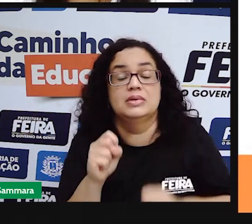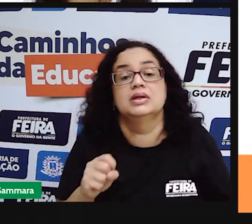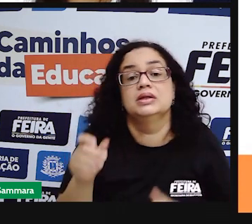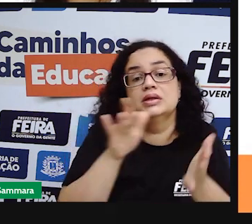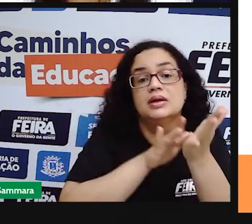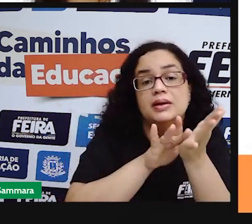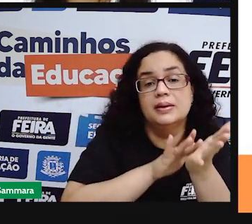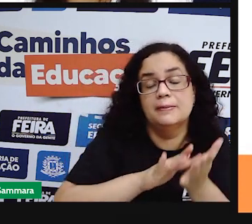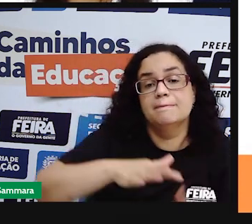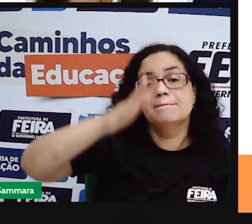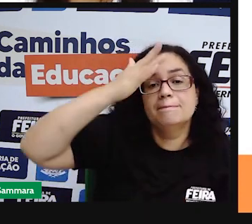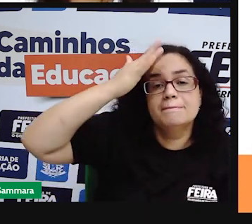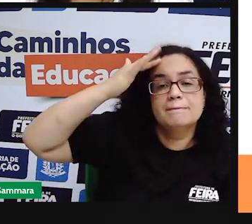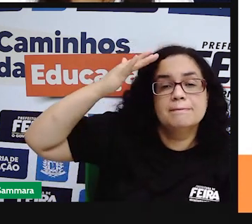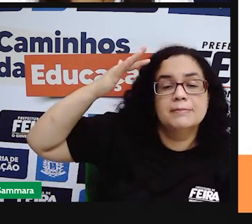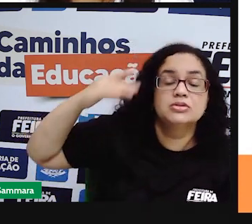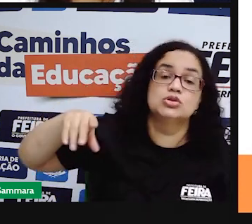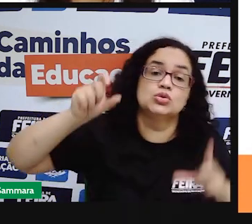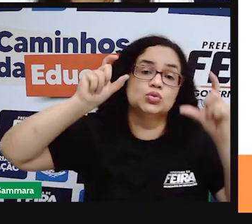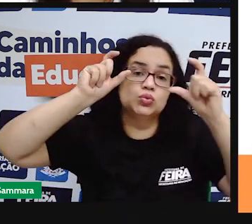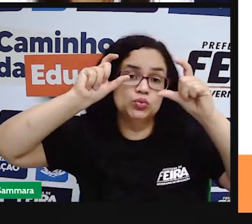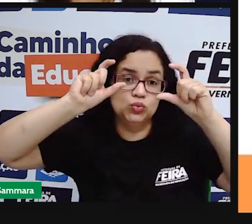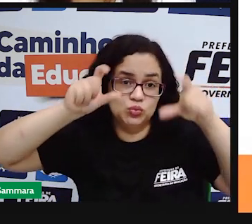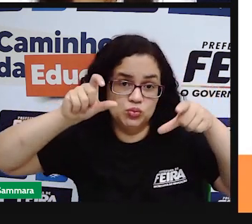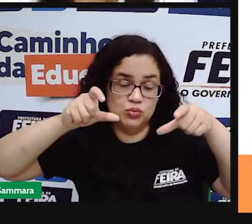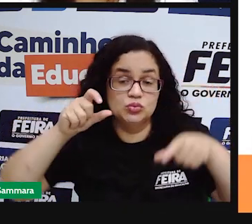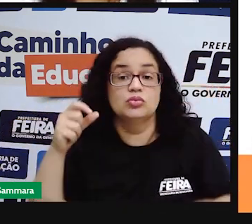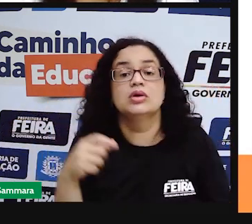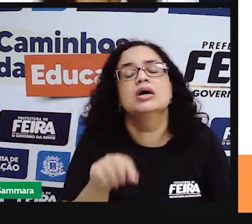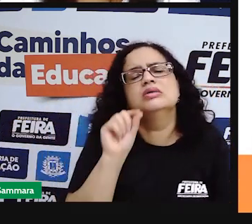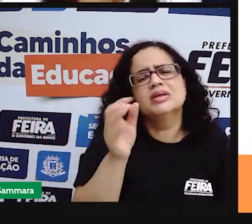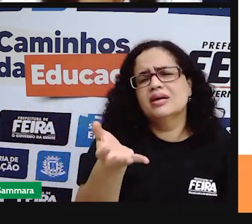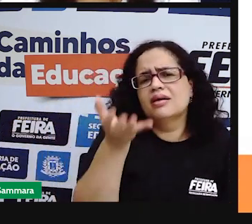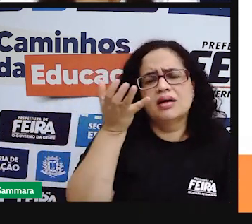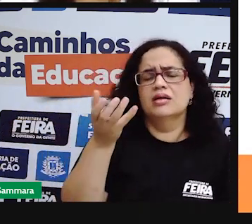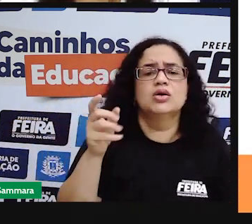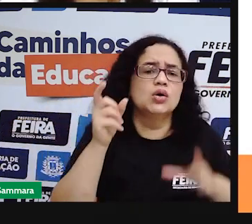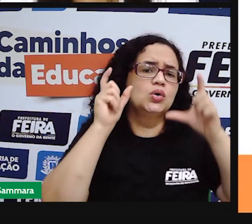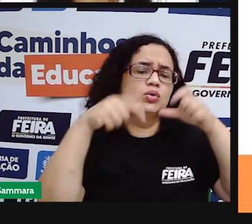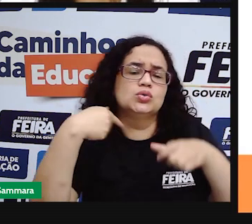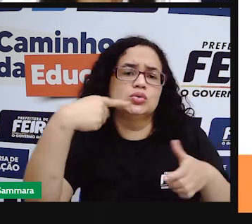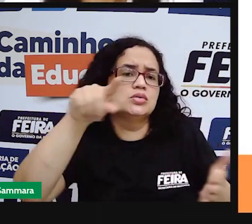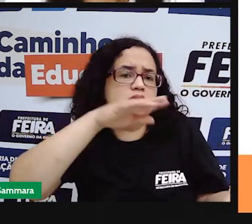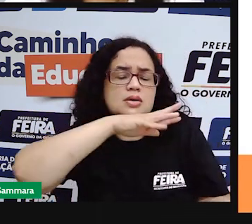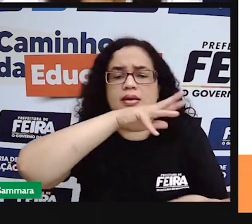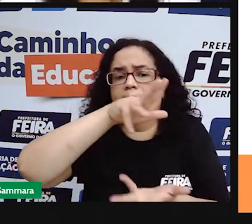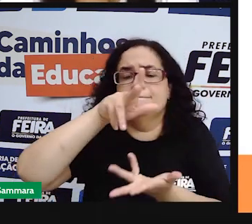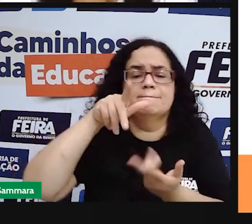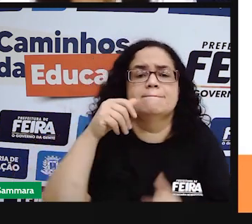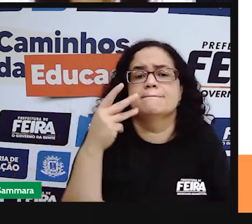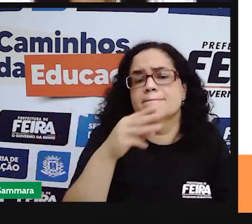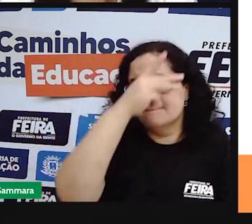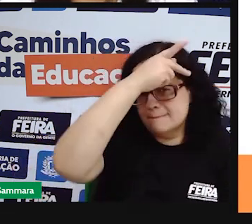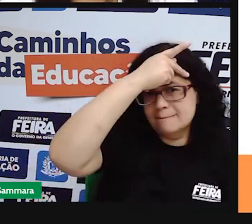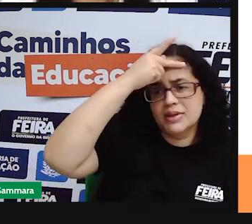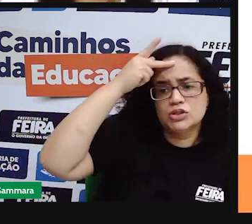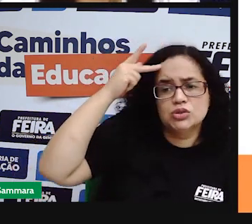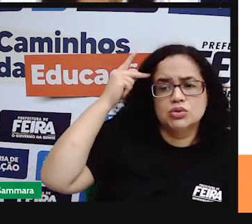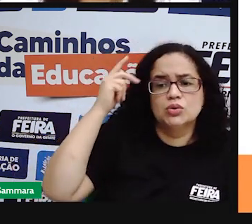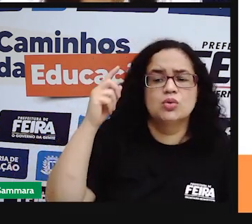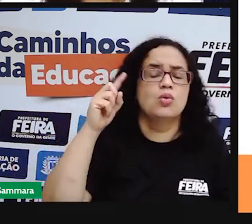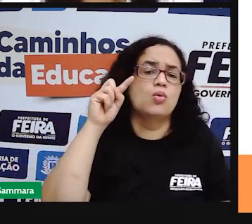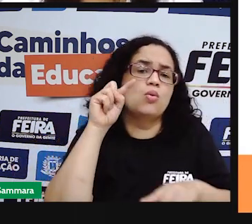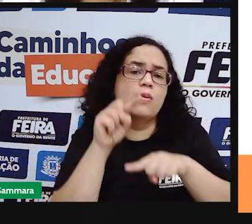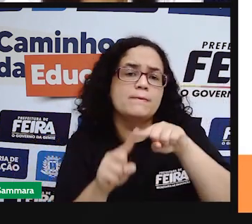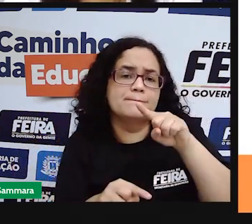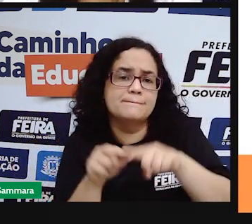imaginárias, a localização do que você quiser localizar em nosso planeta, sejam pessoas, sejam objetos, sejam